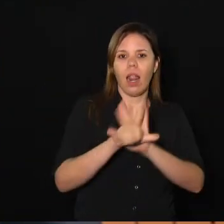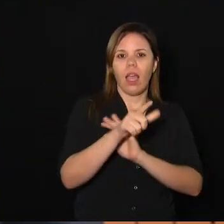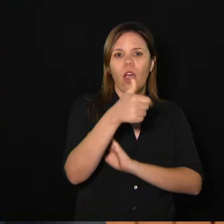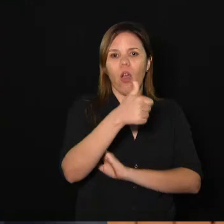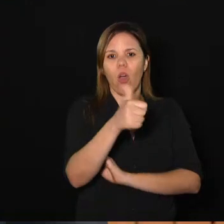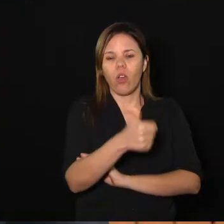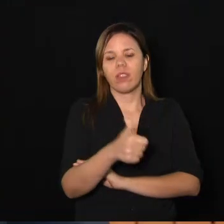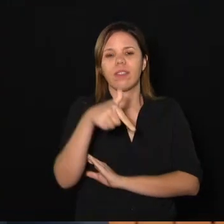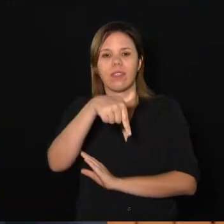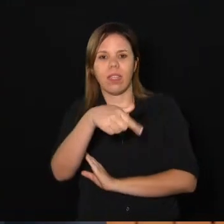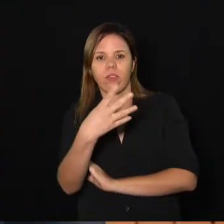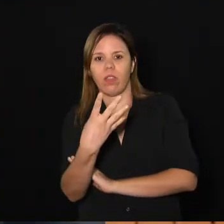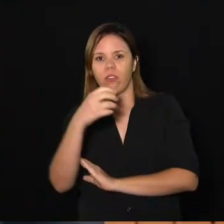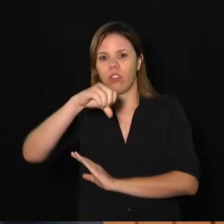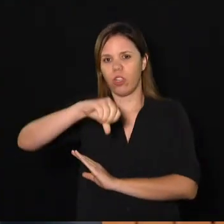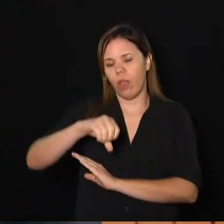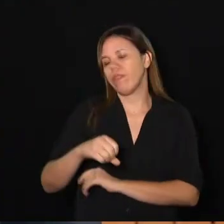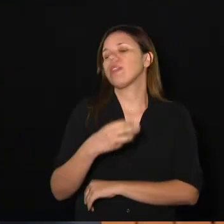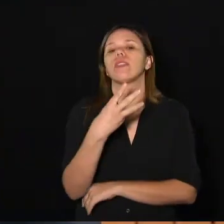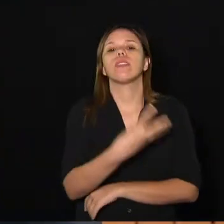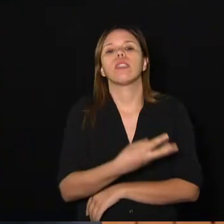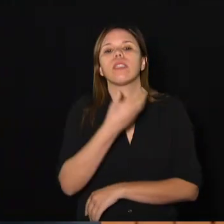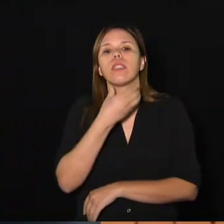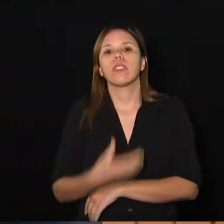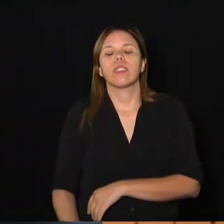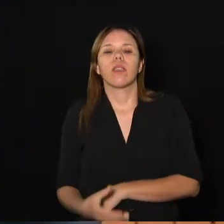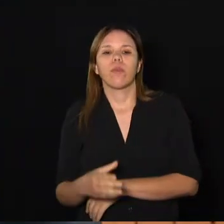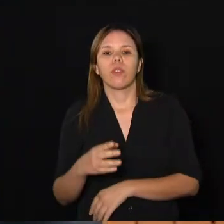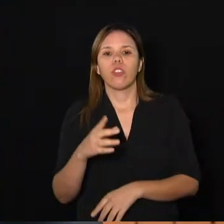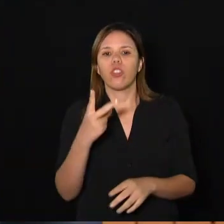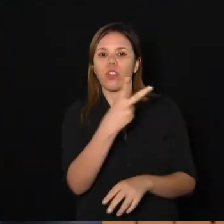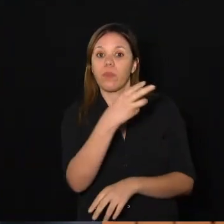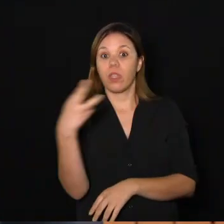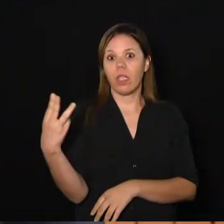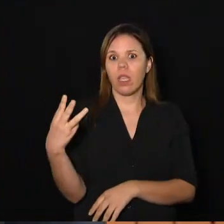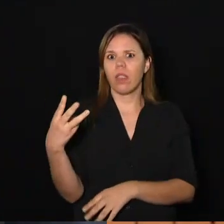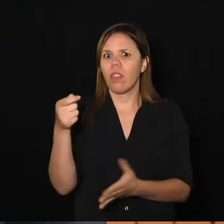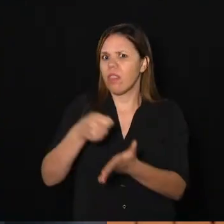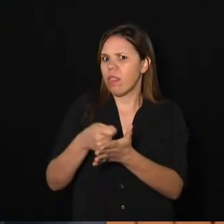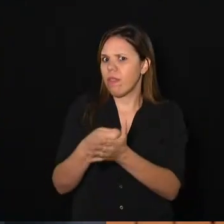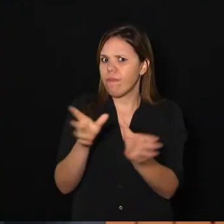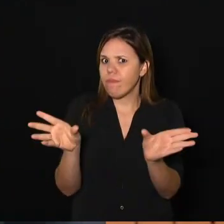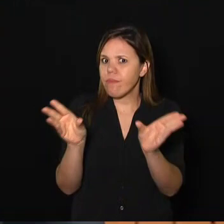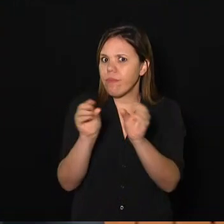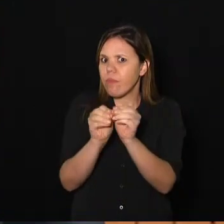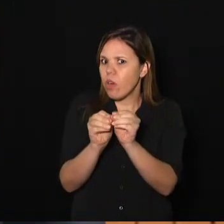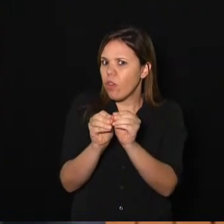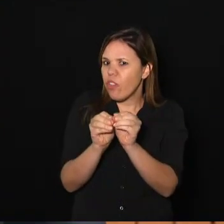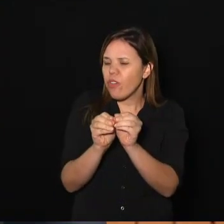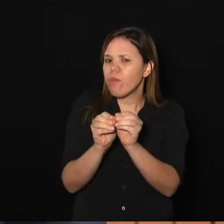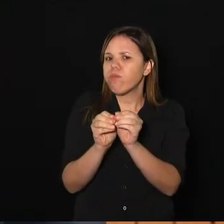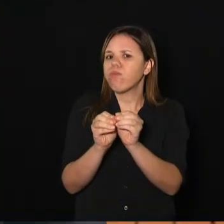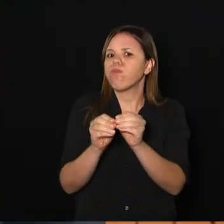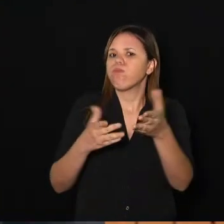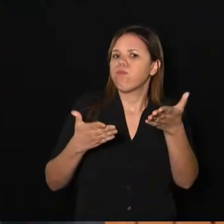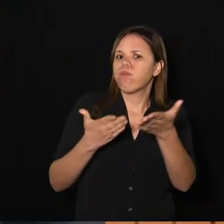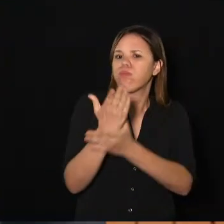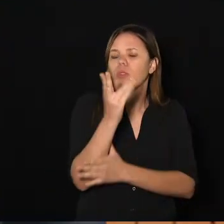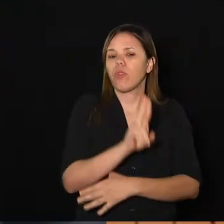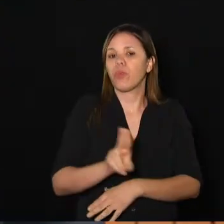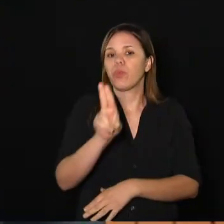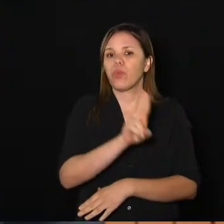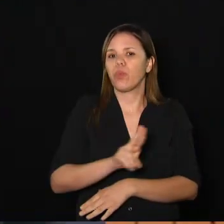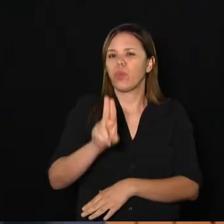de 13 de novembro de 2003 para definir as exigências para concessão de alvará de uso